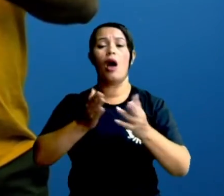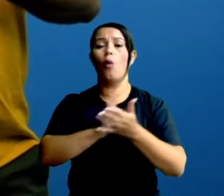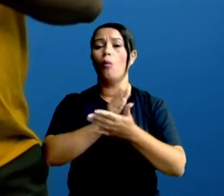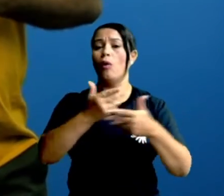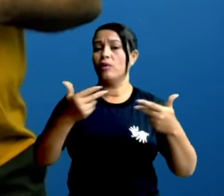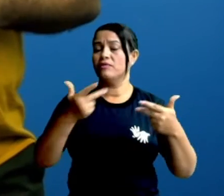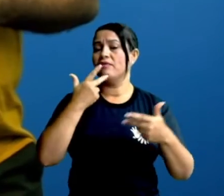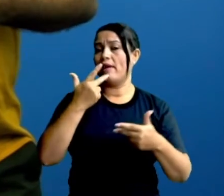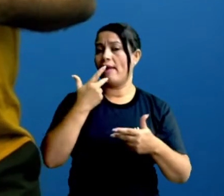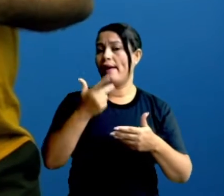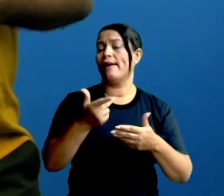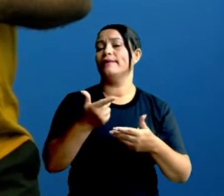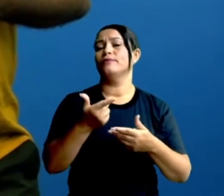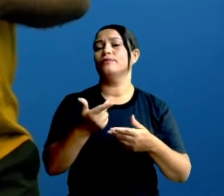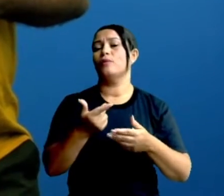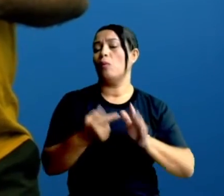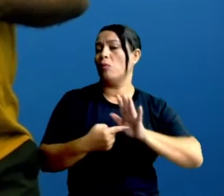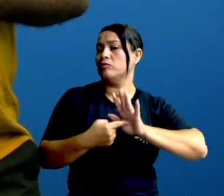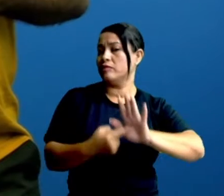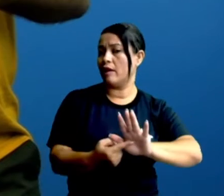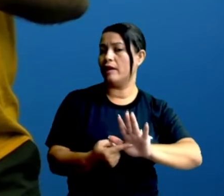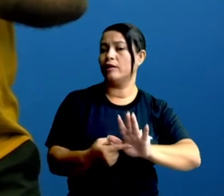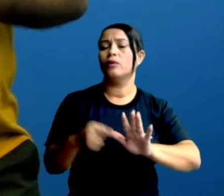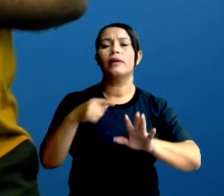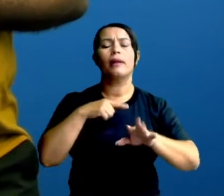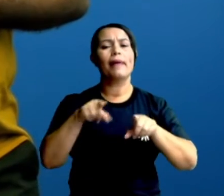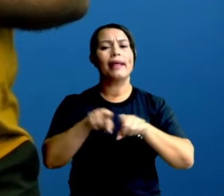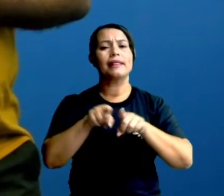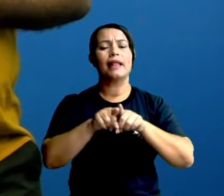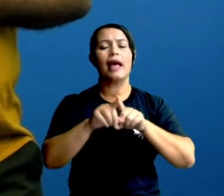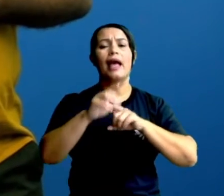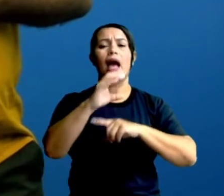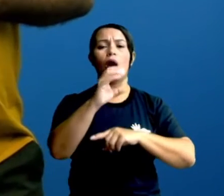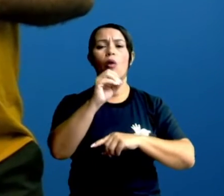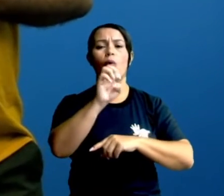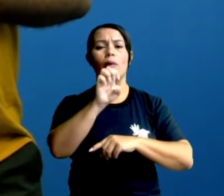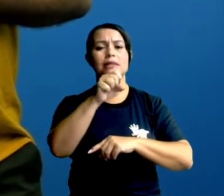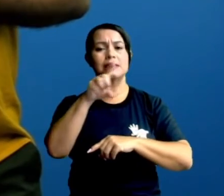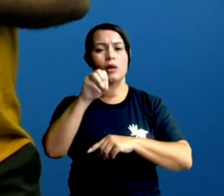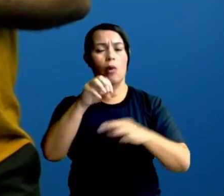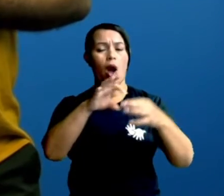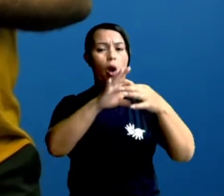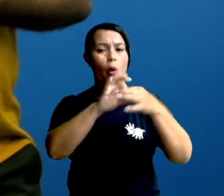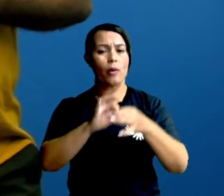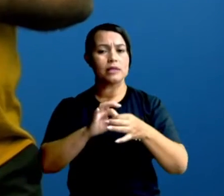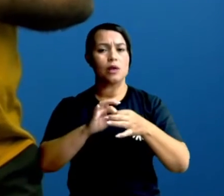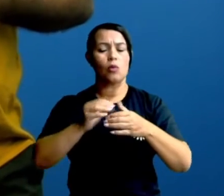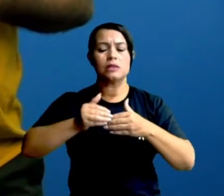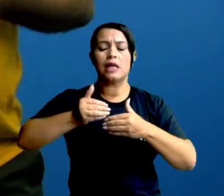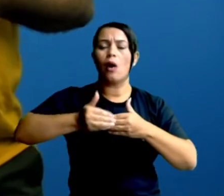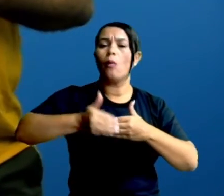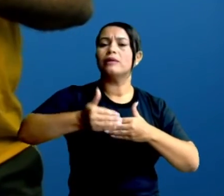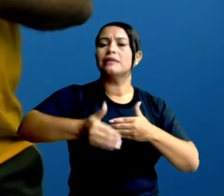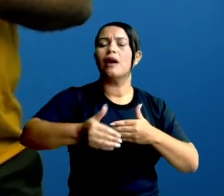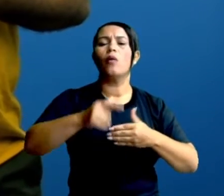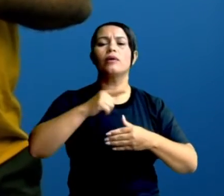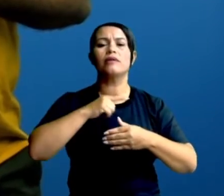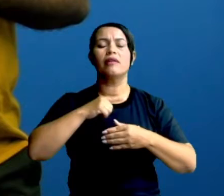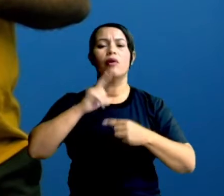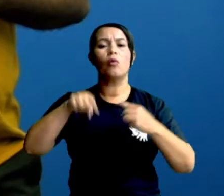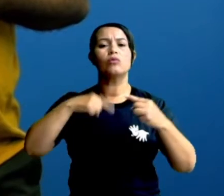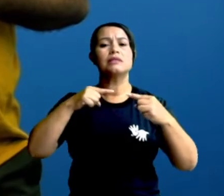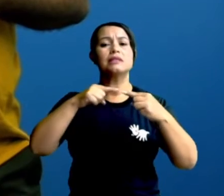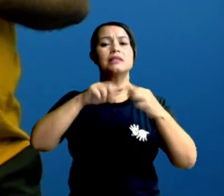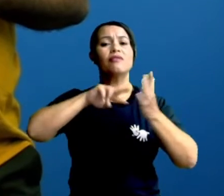algo que foi mencionado. E existe também a coesão sequencial, que tem a ver com o